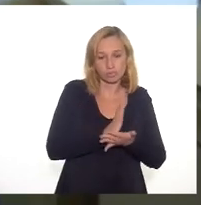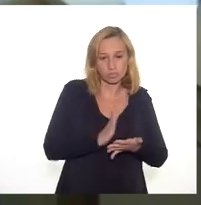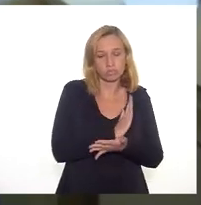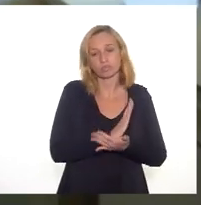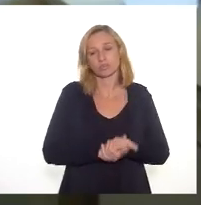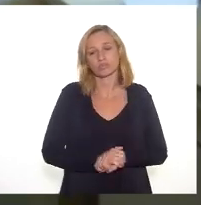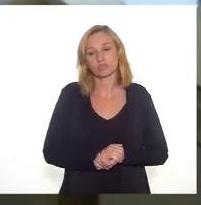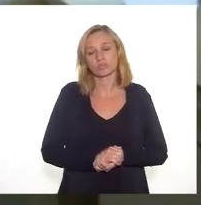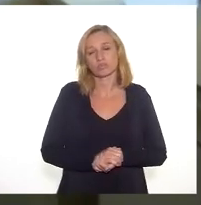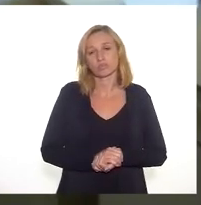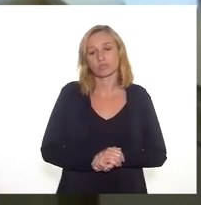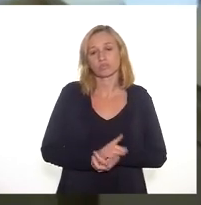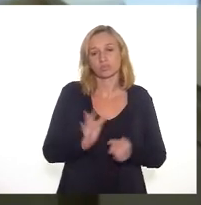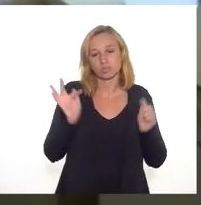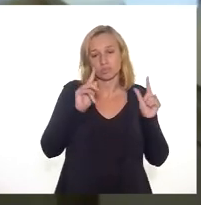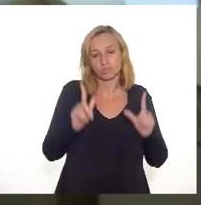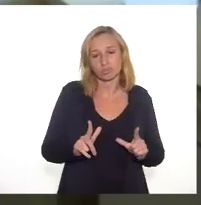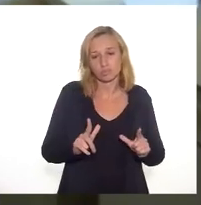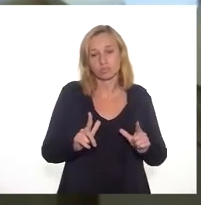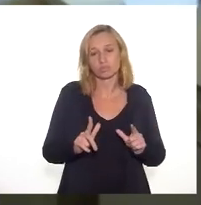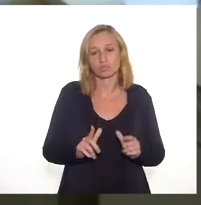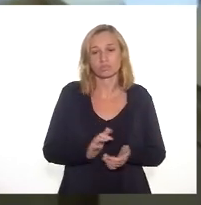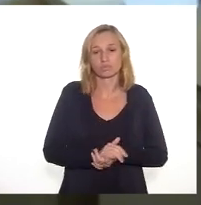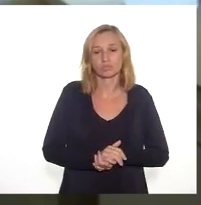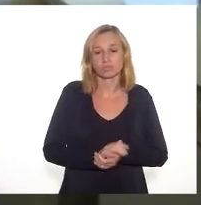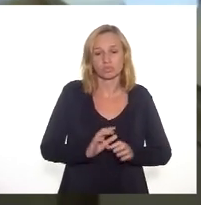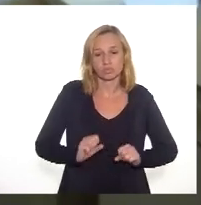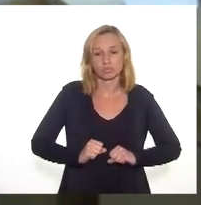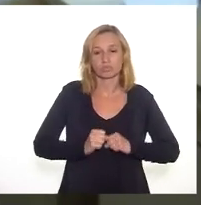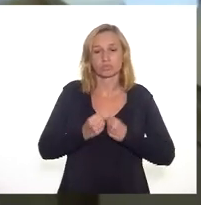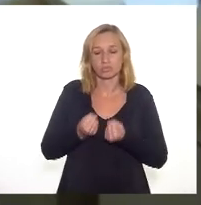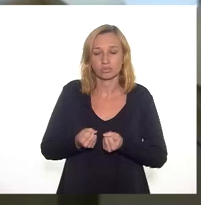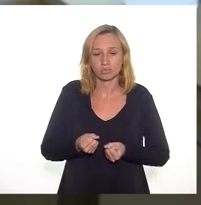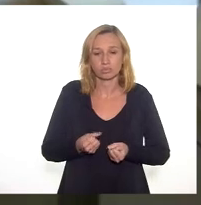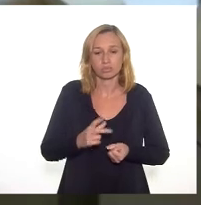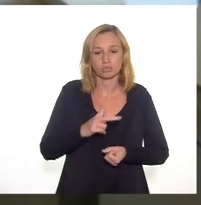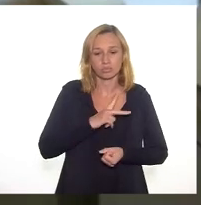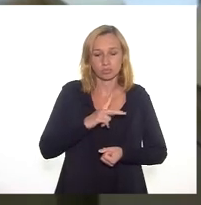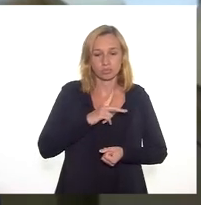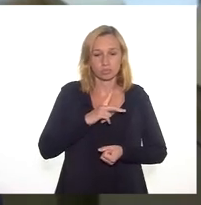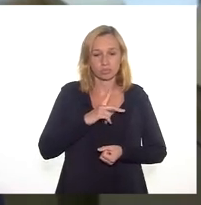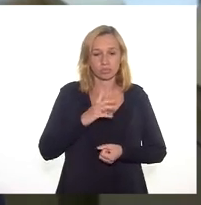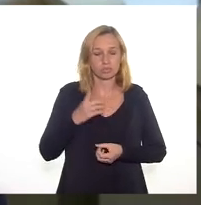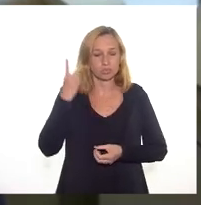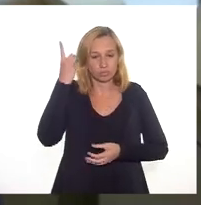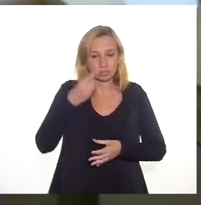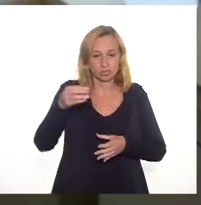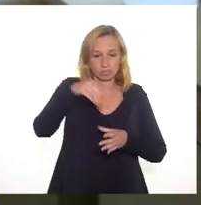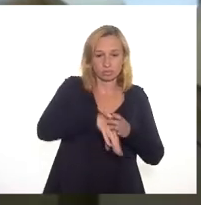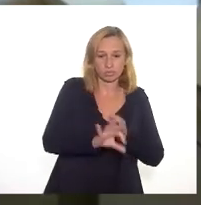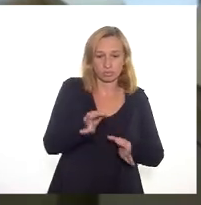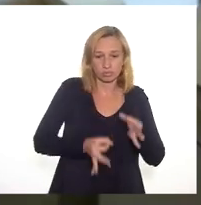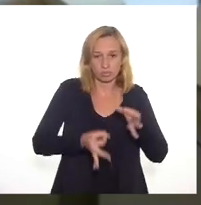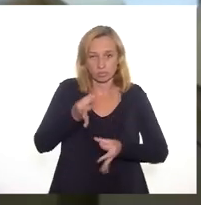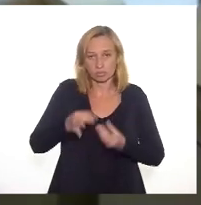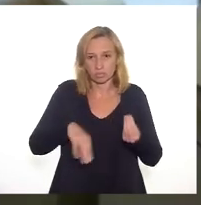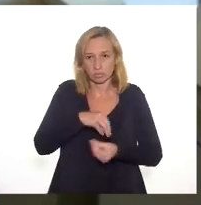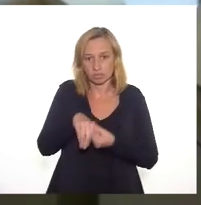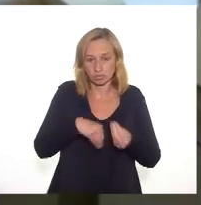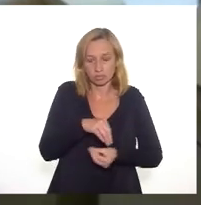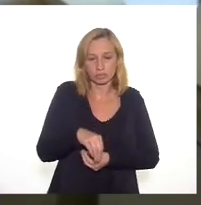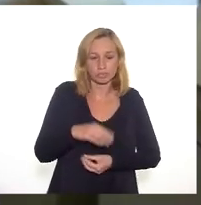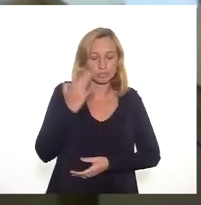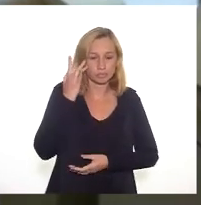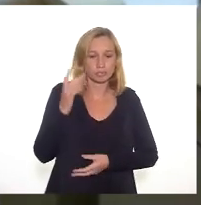o contentamento pelo desempenho do próprio parlamento no tribunal. Né? Então, eu acho que isso